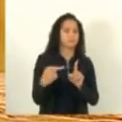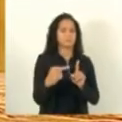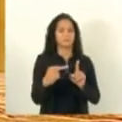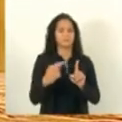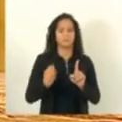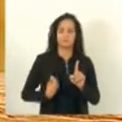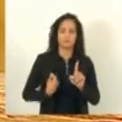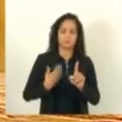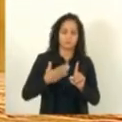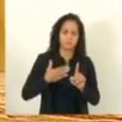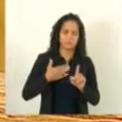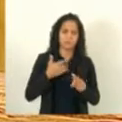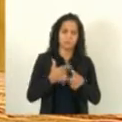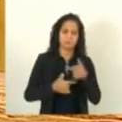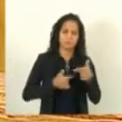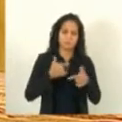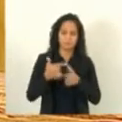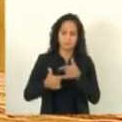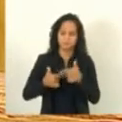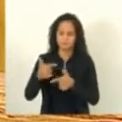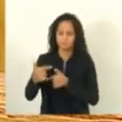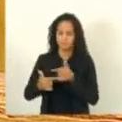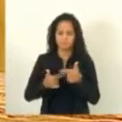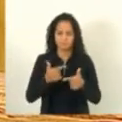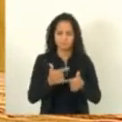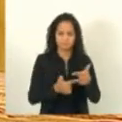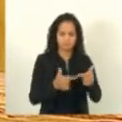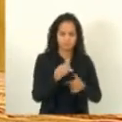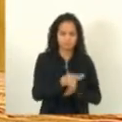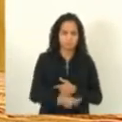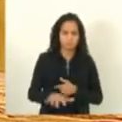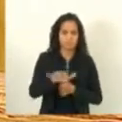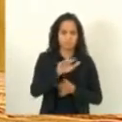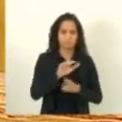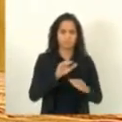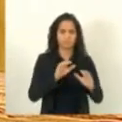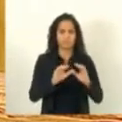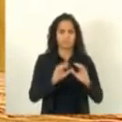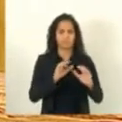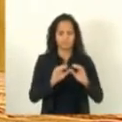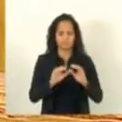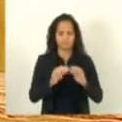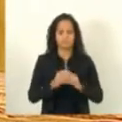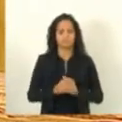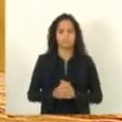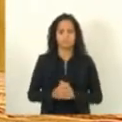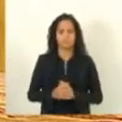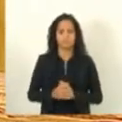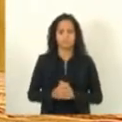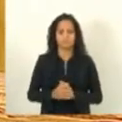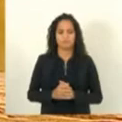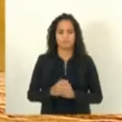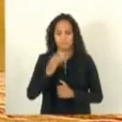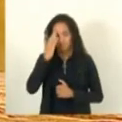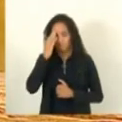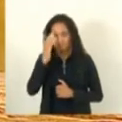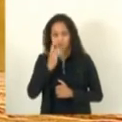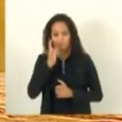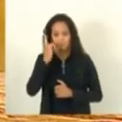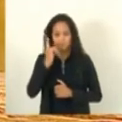vida, de um trabalho dedicado à área da comunicação. Agradeço ao